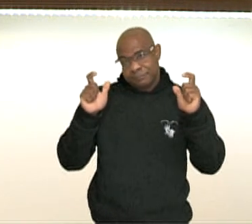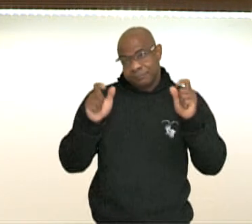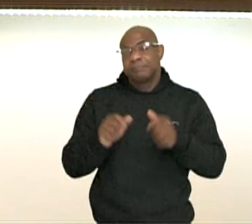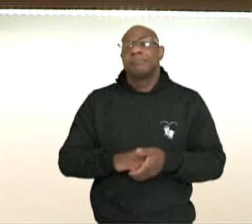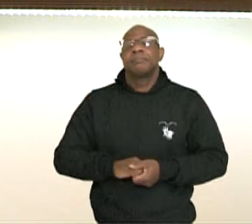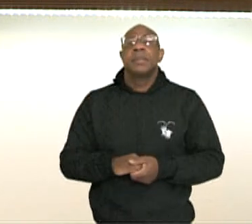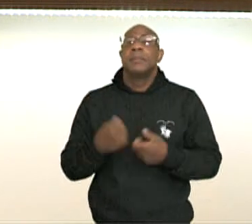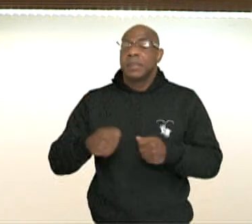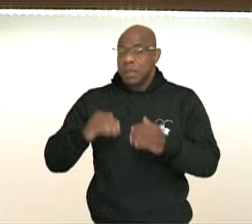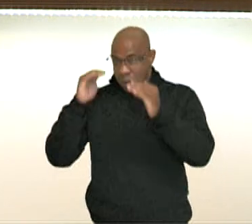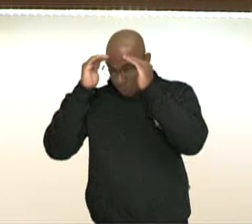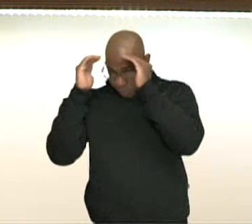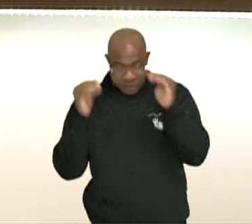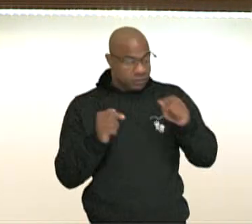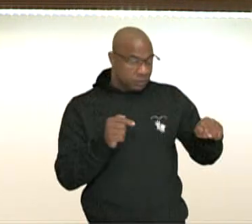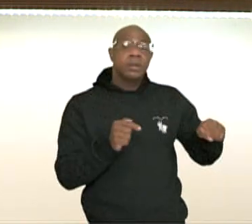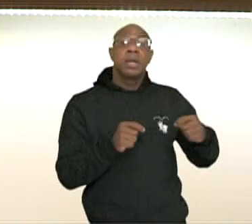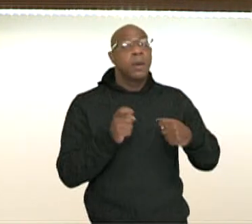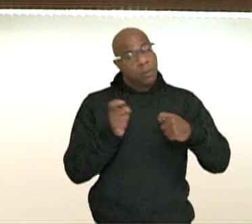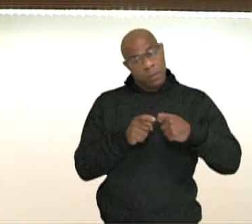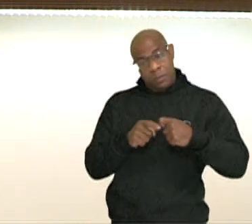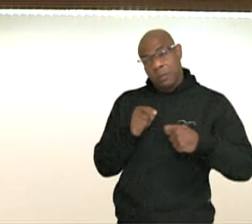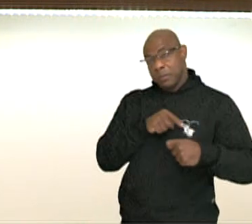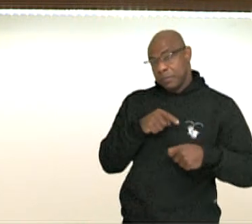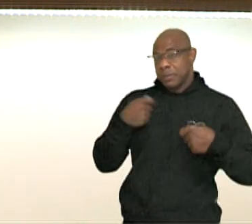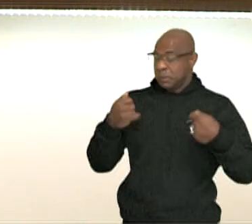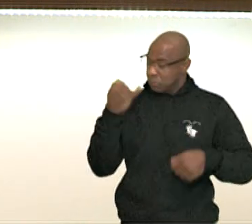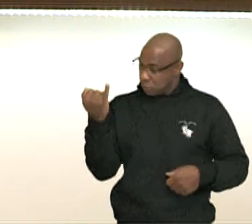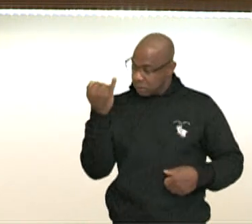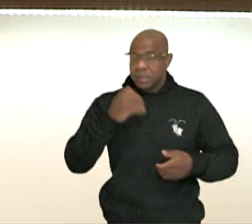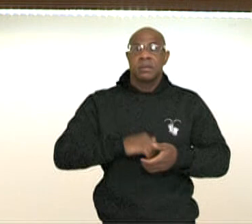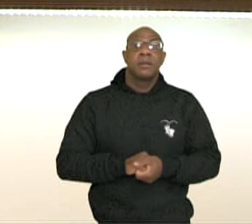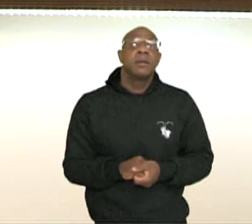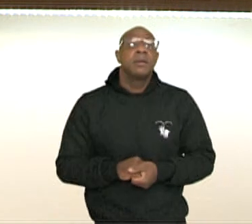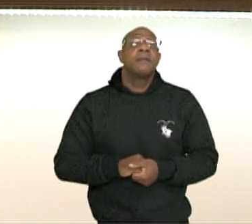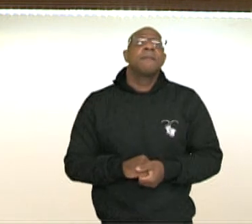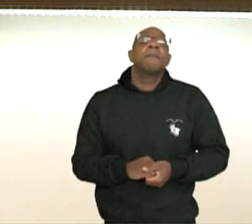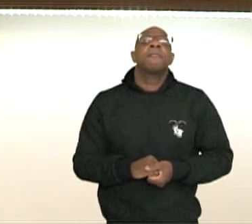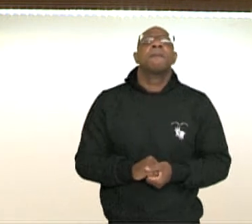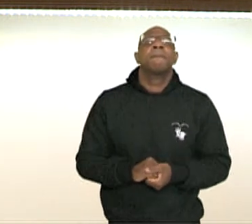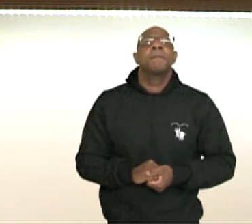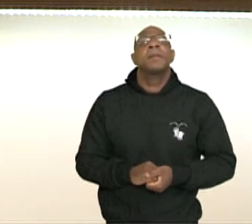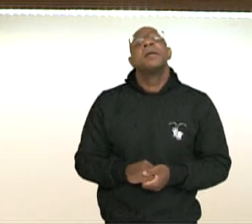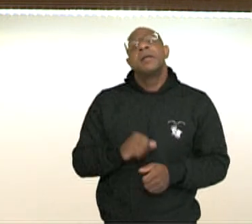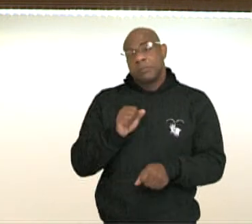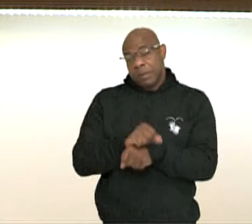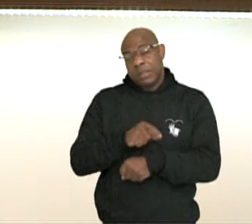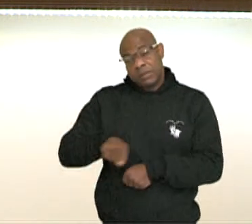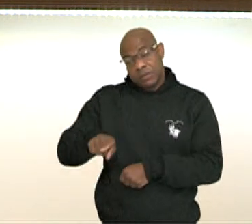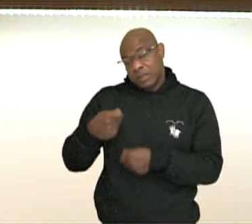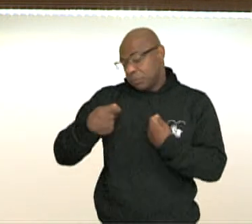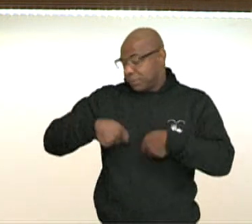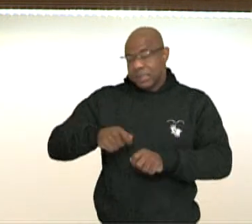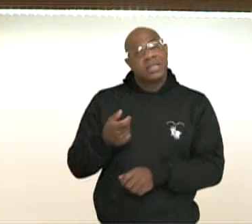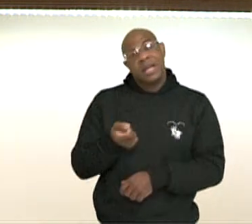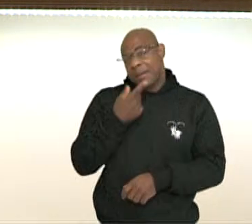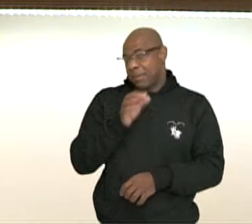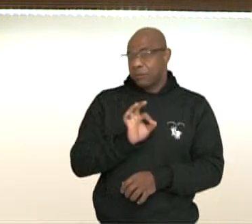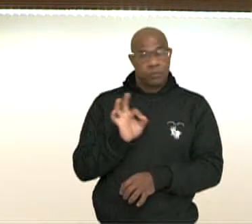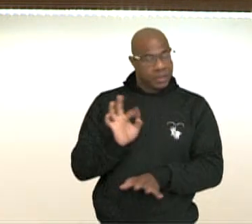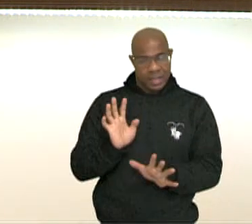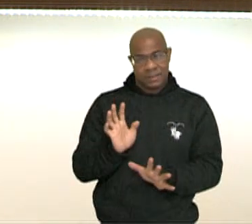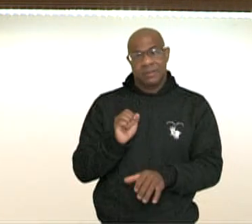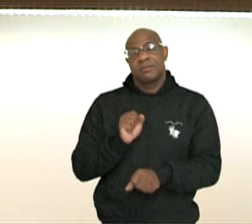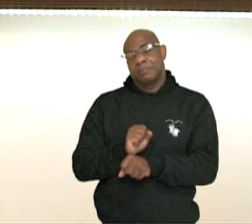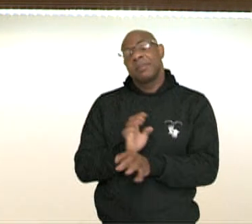orientação, a obediência ao nosso médico, ok? Mas eu espero, sinceramente, que você não precise tomar remédios, principalmente para